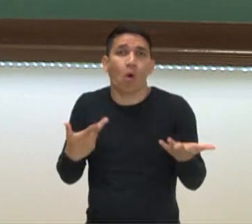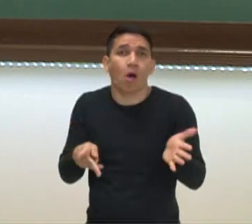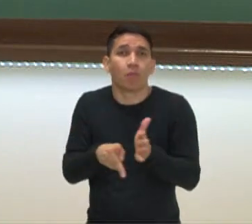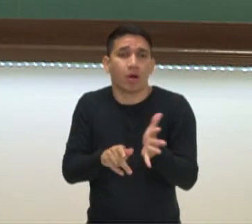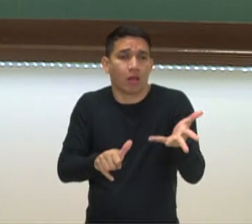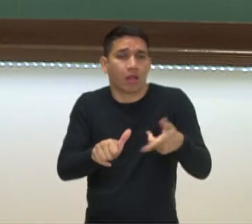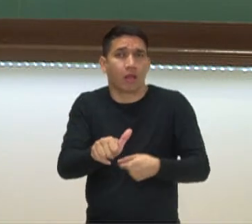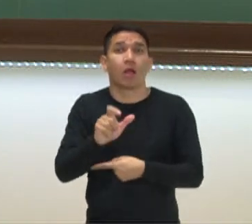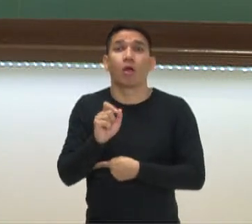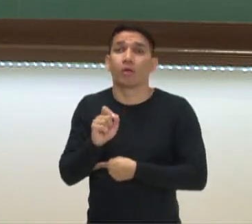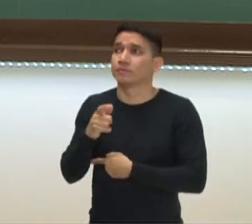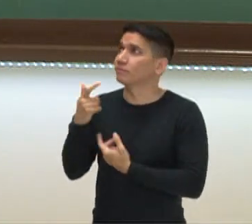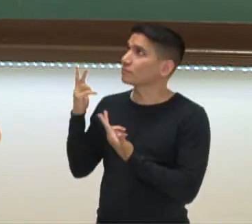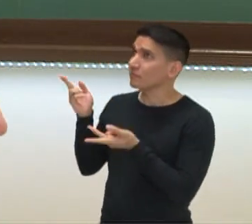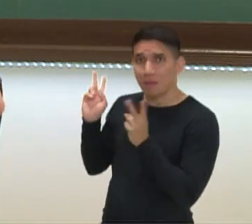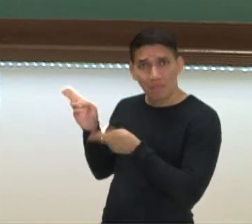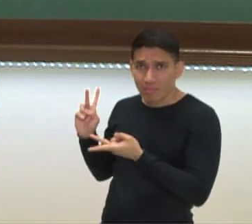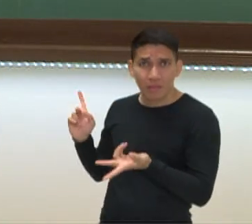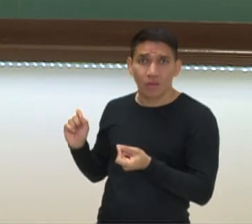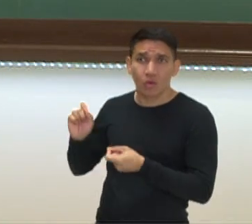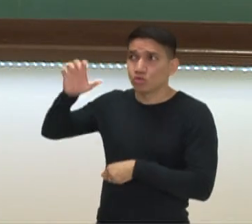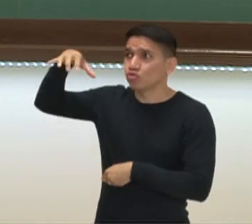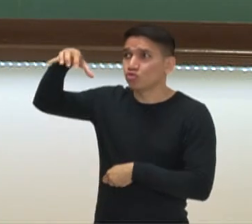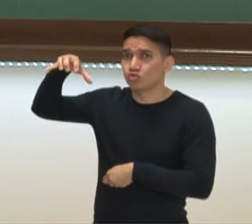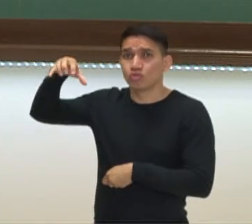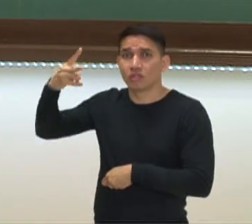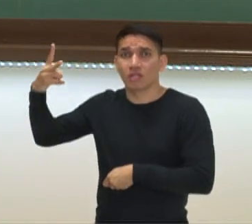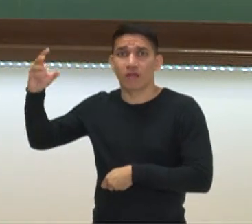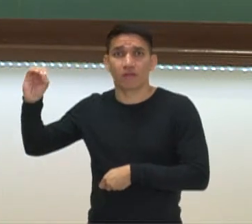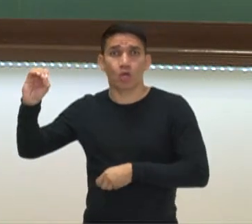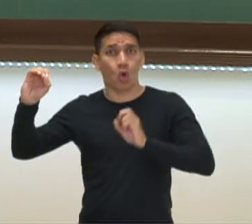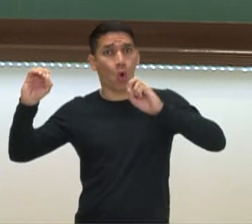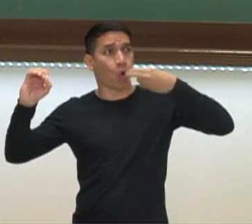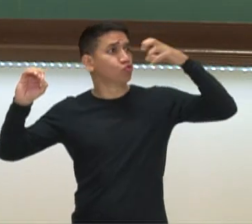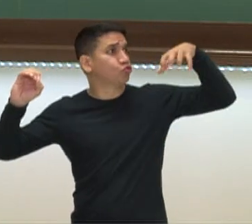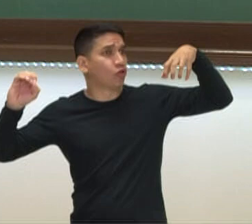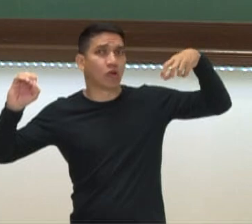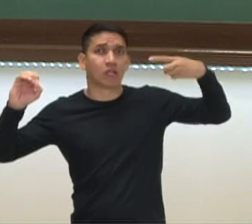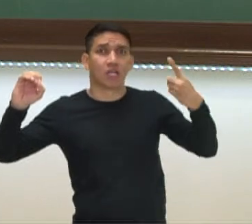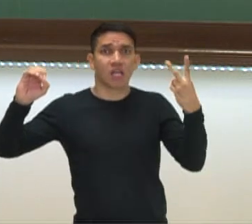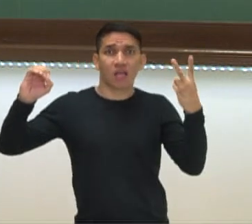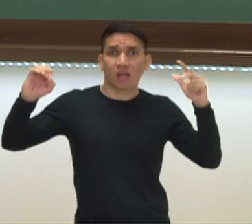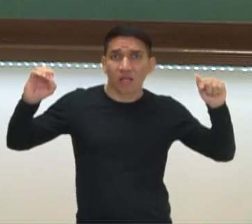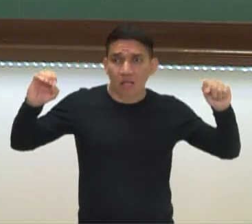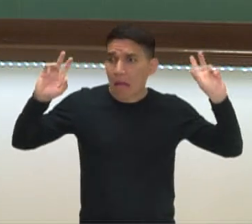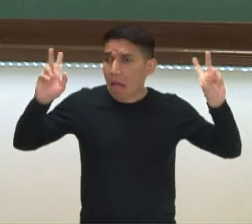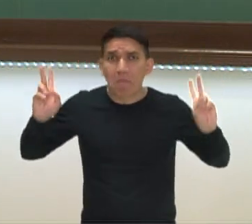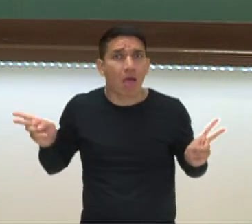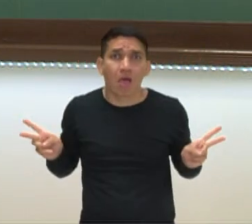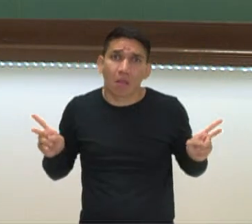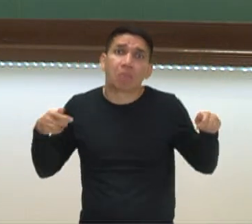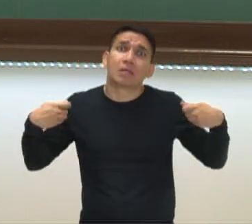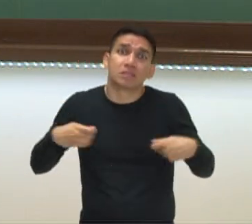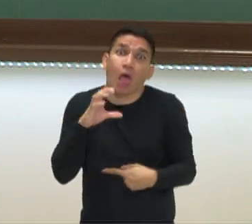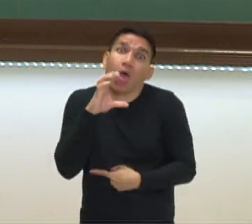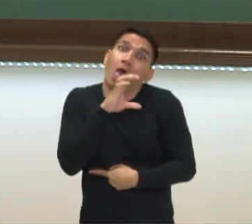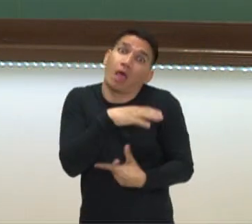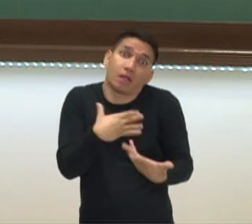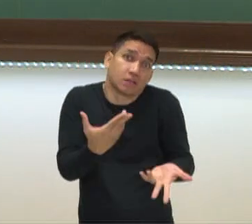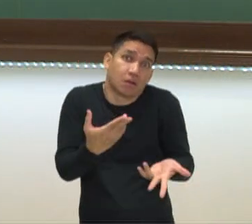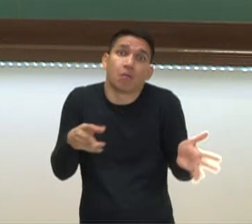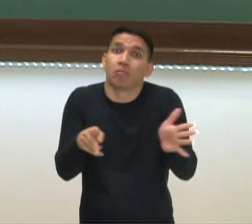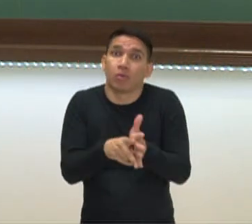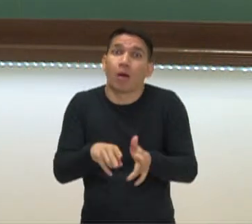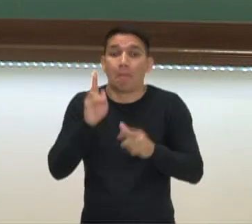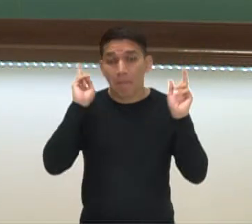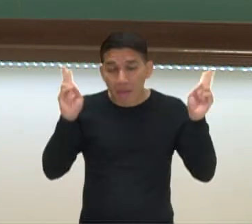chuveiro 220 ou chuveiro 127? Como é a mesma substância, Então você tem que aquecer da mesma forma, você usa a mesma